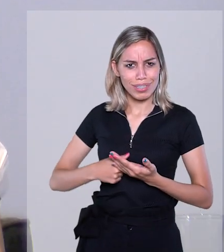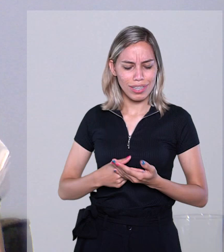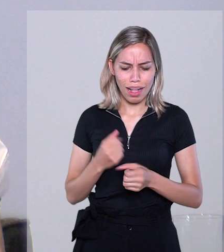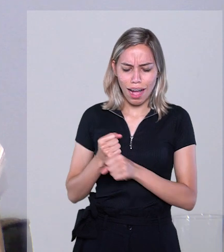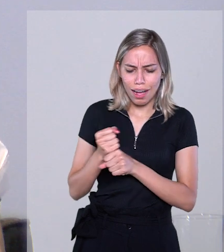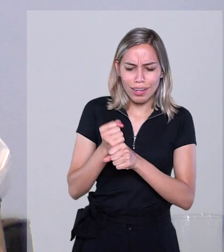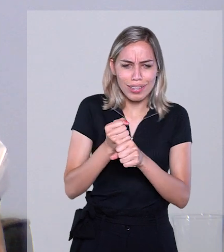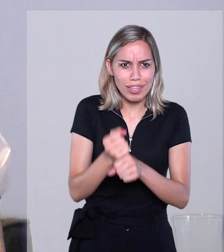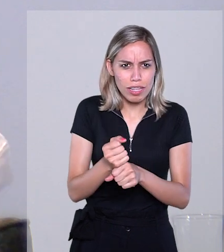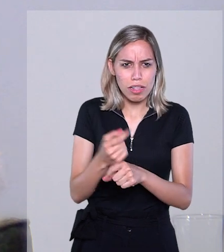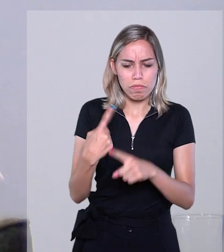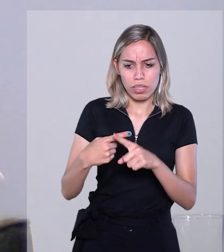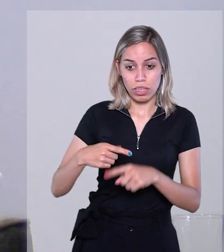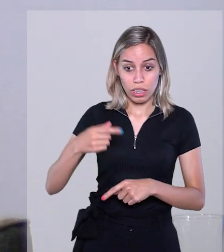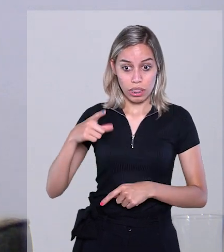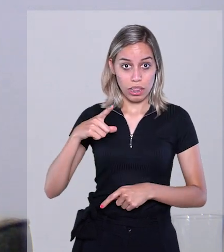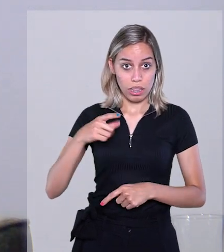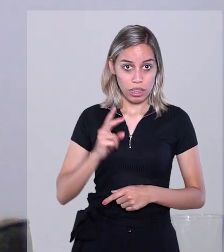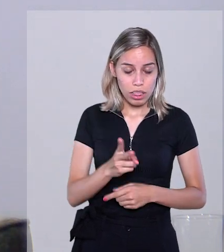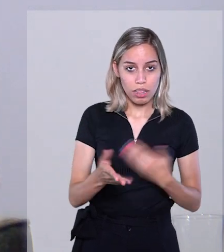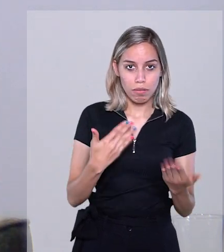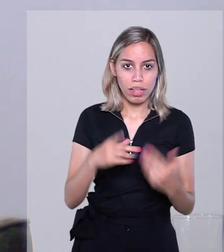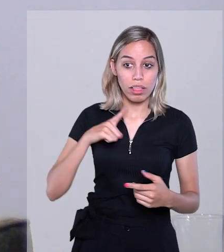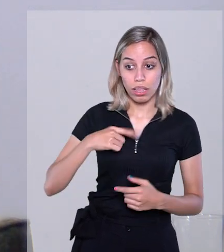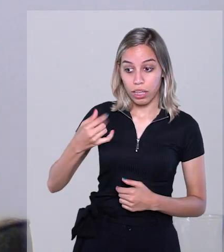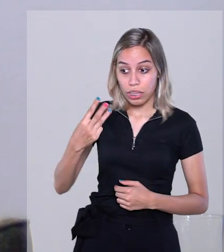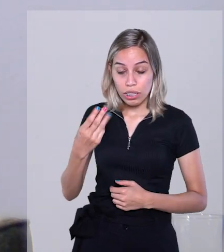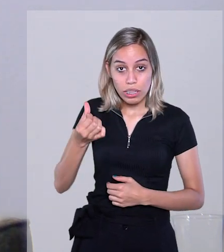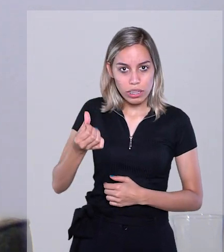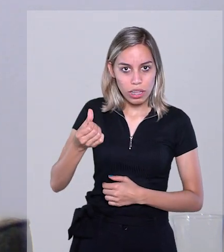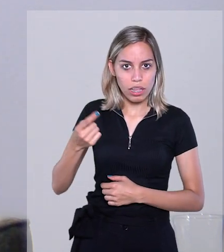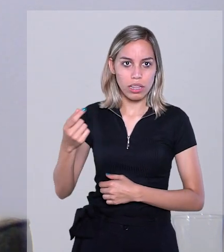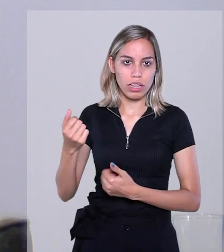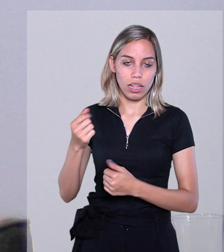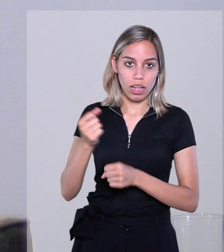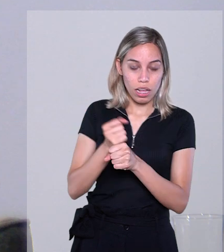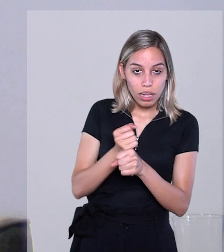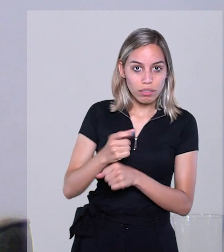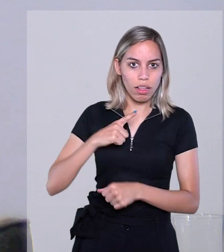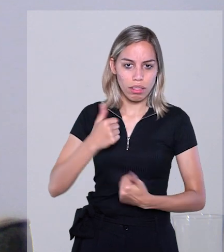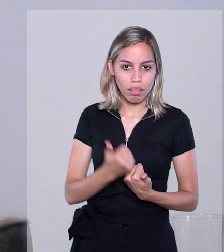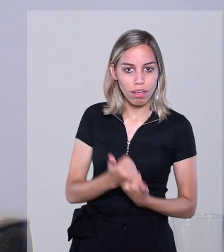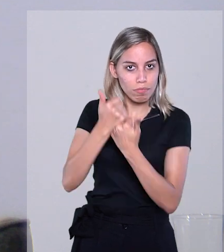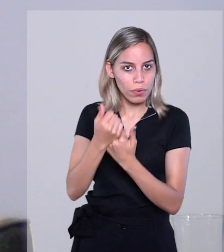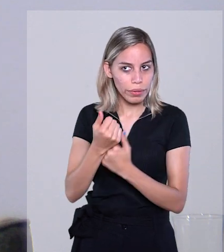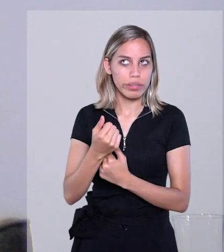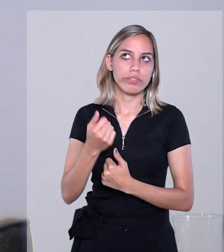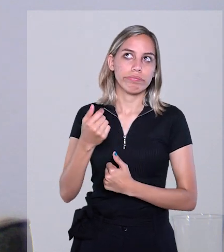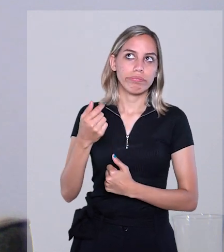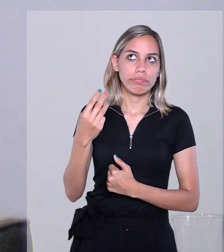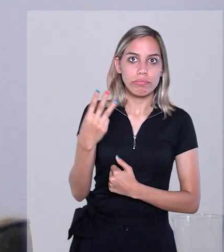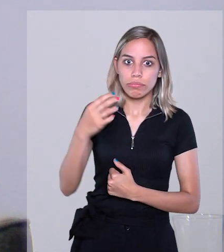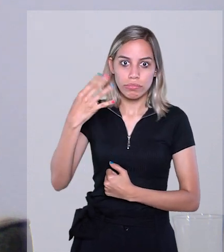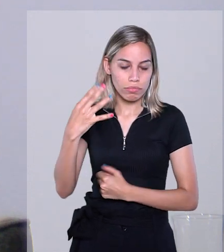O projeto Sempre um Papo tem 36 anos de vida e é patrocinado pela CEMIG já há uns 34, digamos